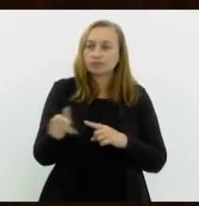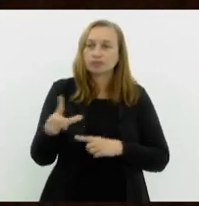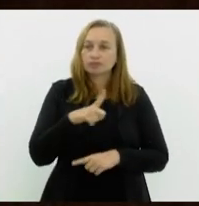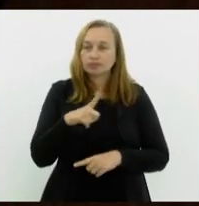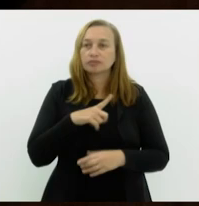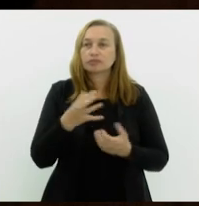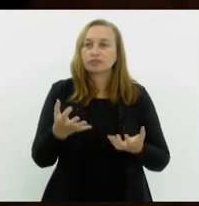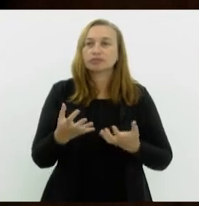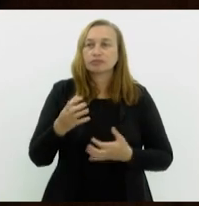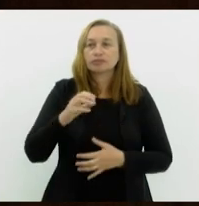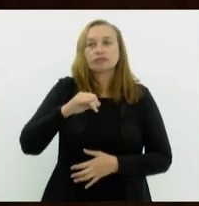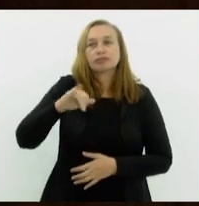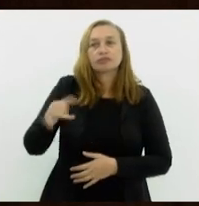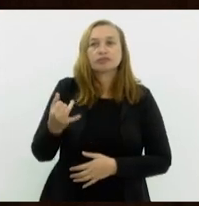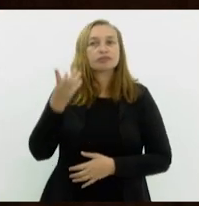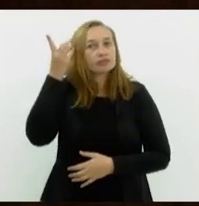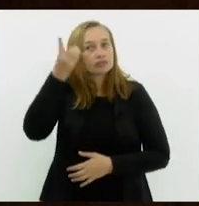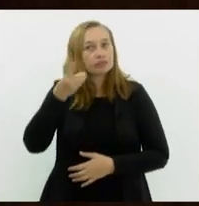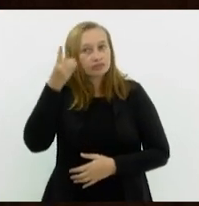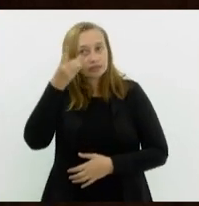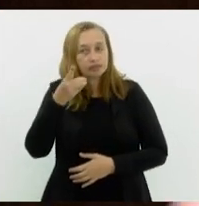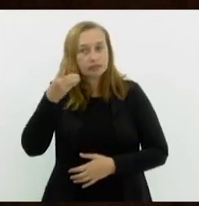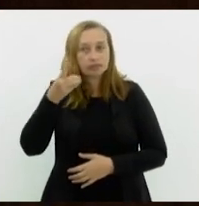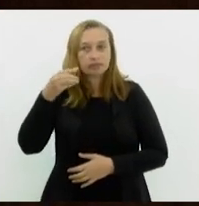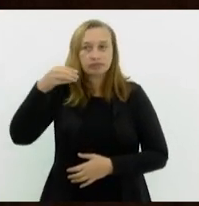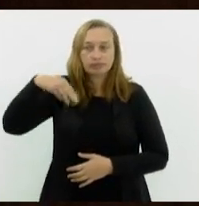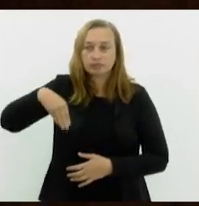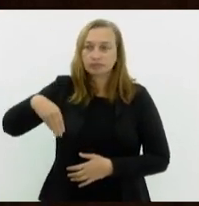aproveitar, deputado Carlos Mink. Deputado Carlos Mink.